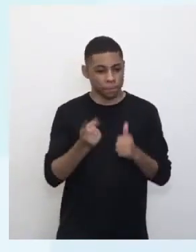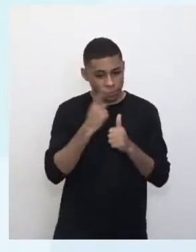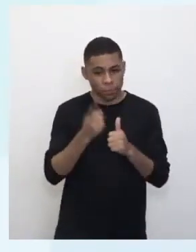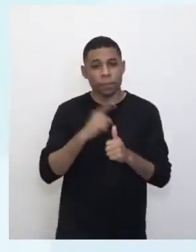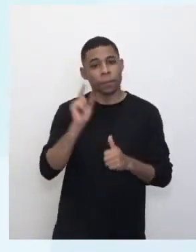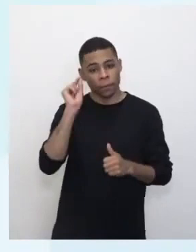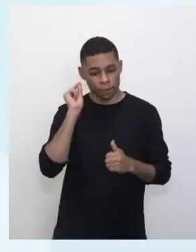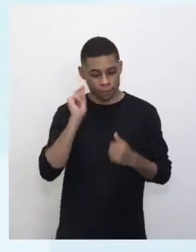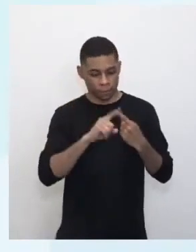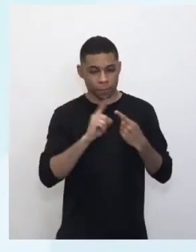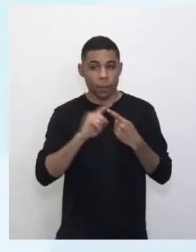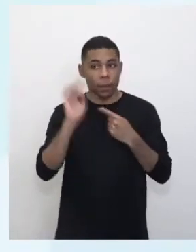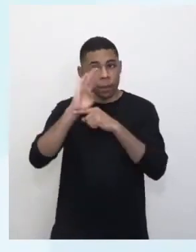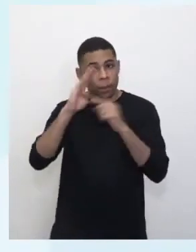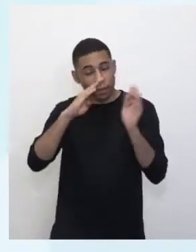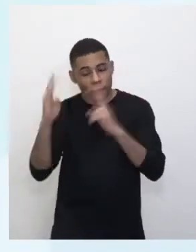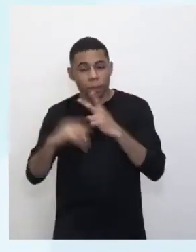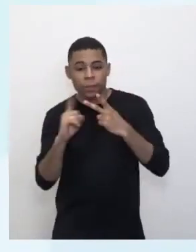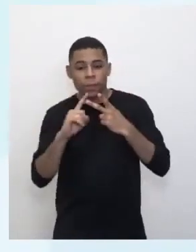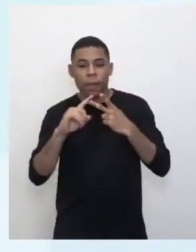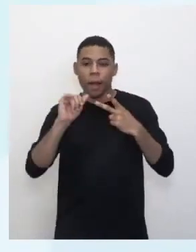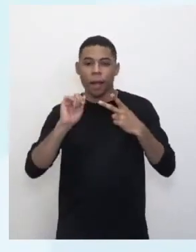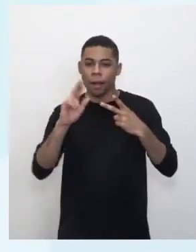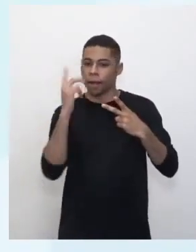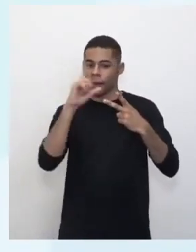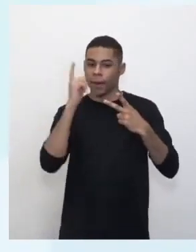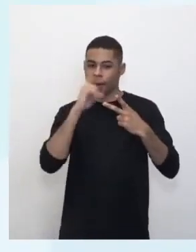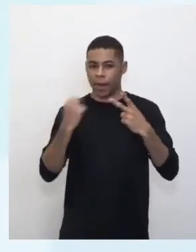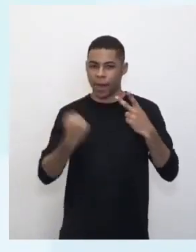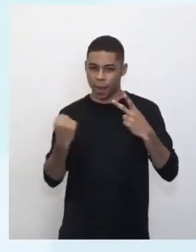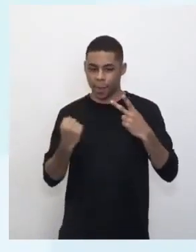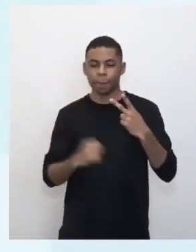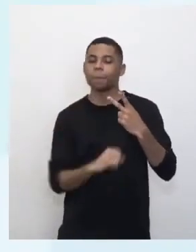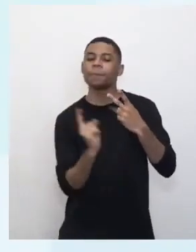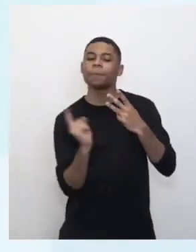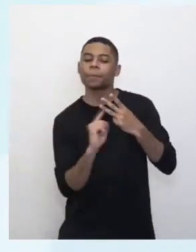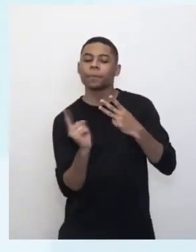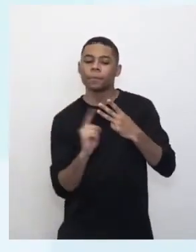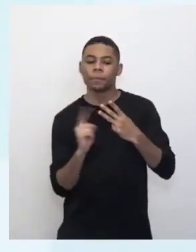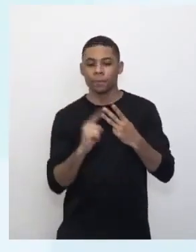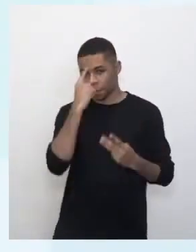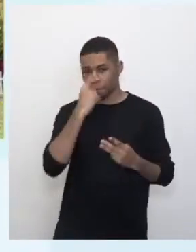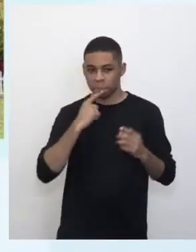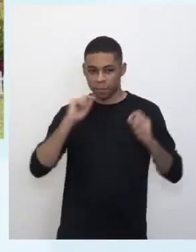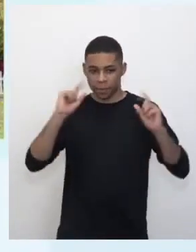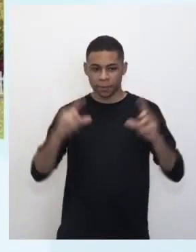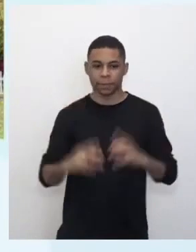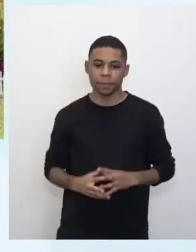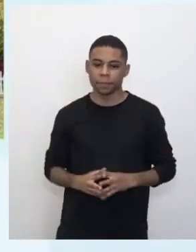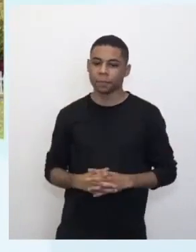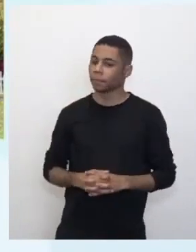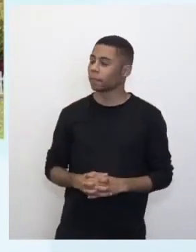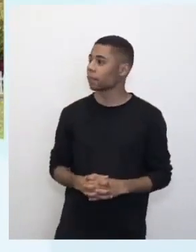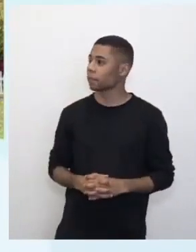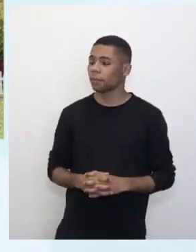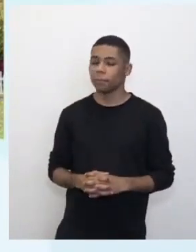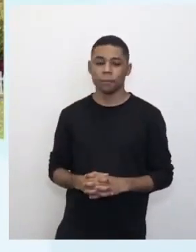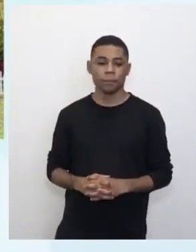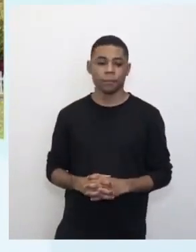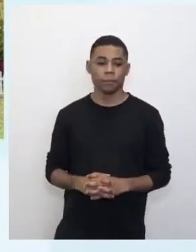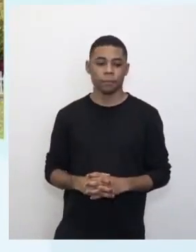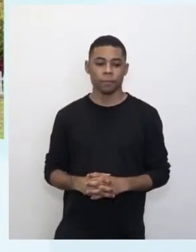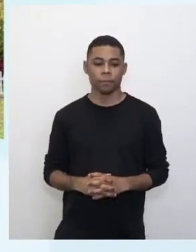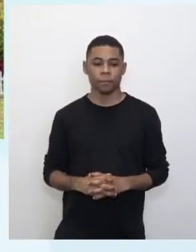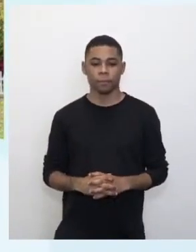movie, a segunda escolha temos o car ganhando. Vamos para agora, então, a próxima imagem vai aparecer na tela para vocês. Tá? You can